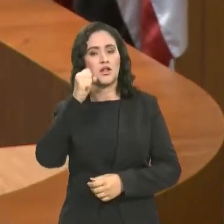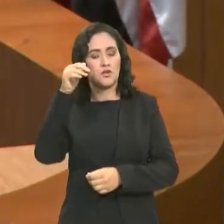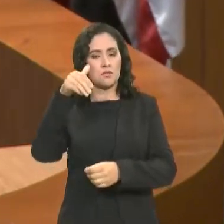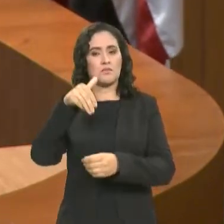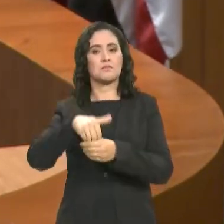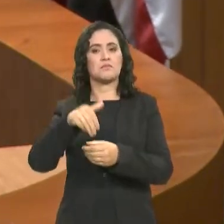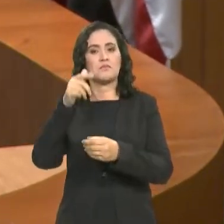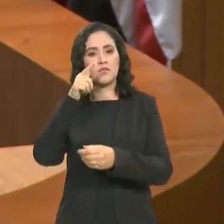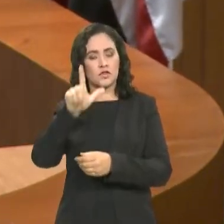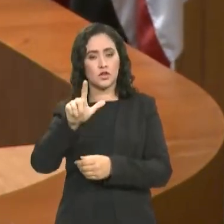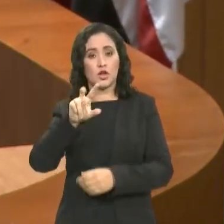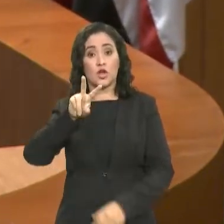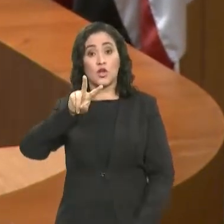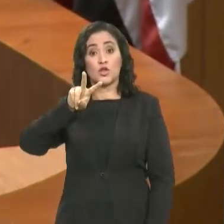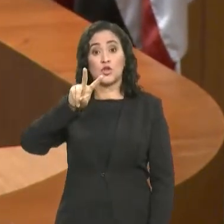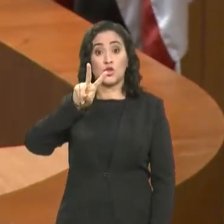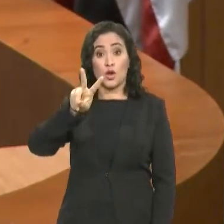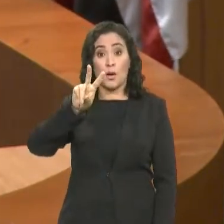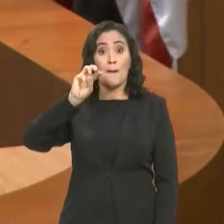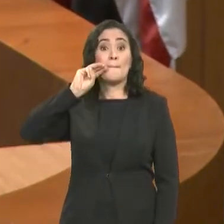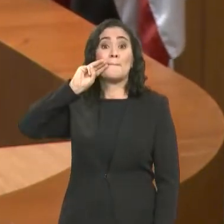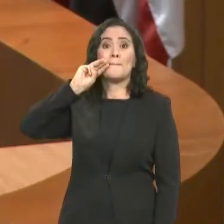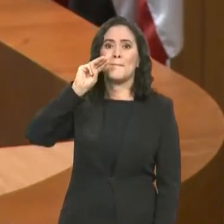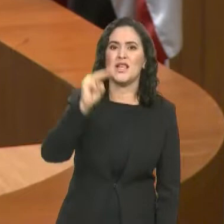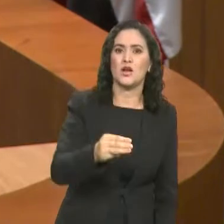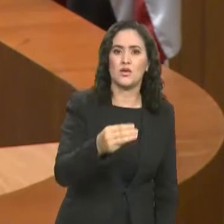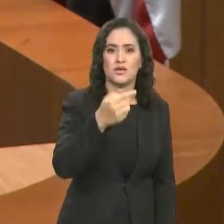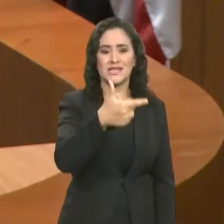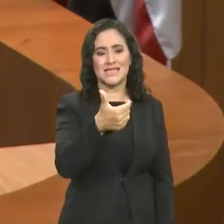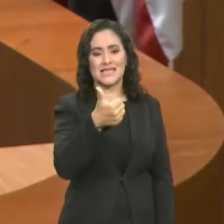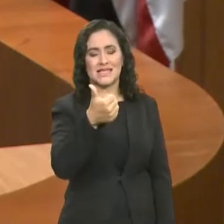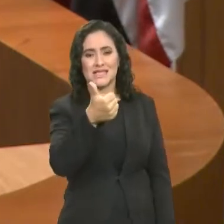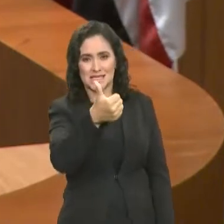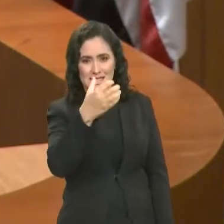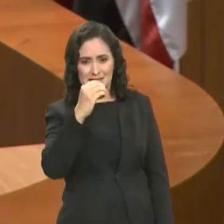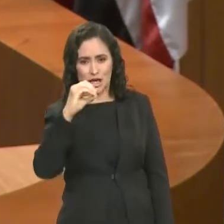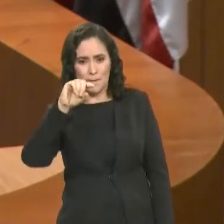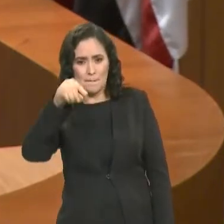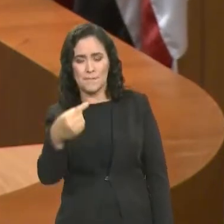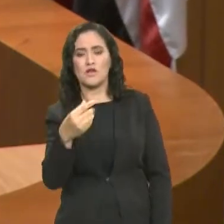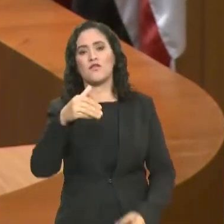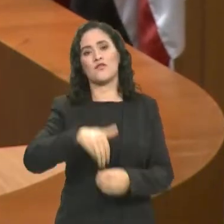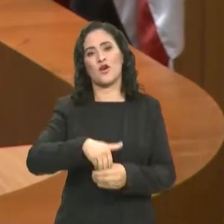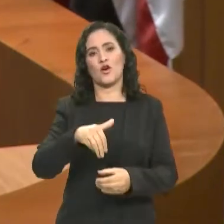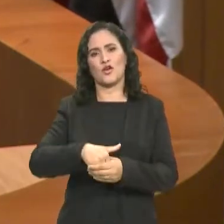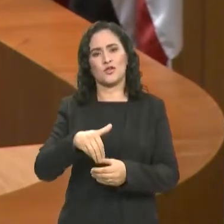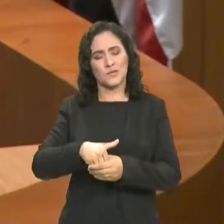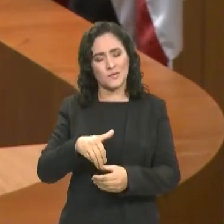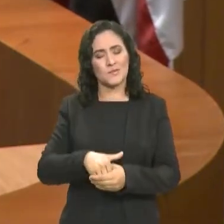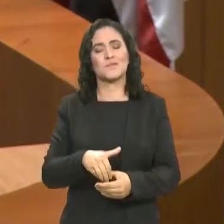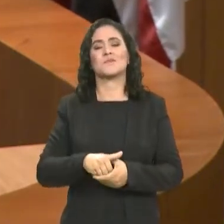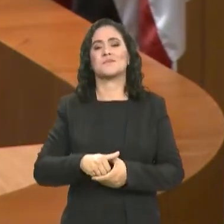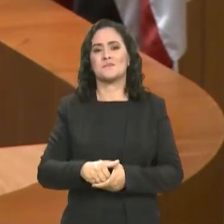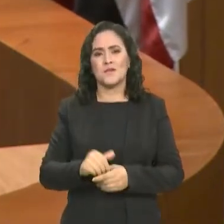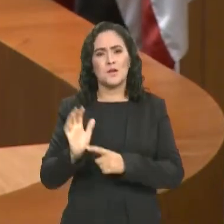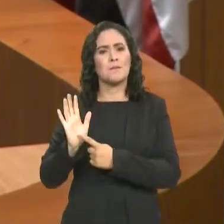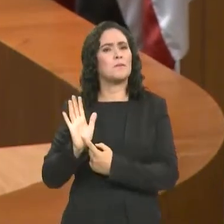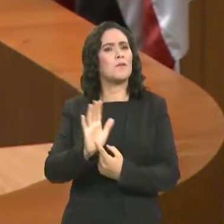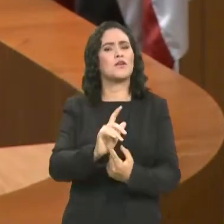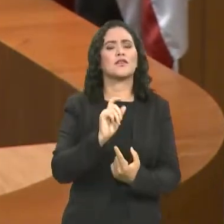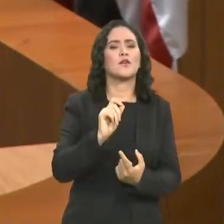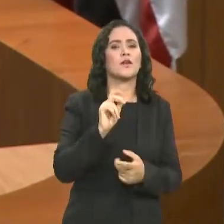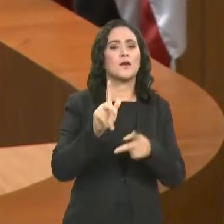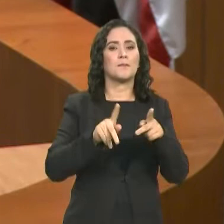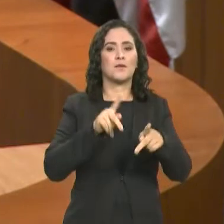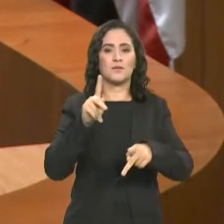mais de 2 milhões e 100 mil votos, o que demonstra o carinho que o povo do Maranhão tem com ele pela forma como